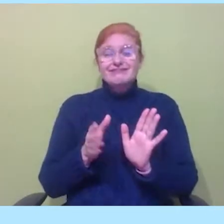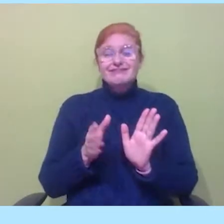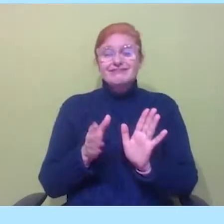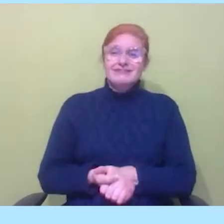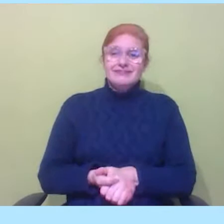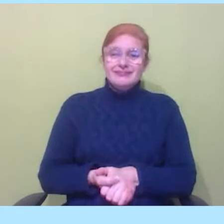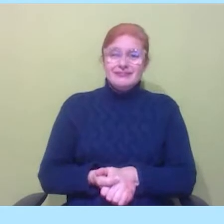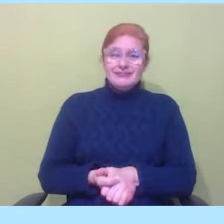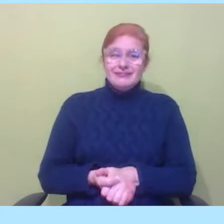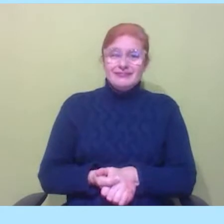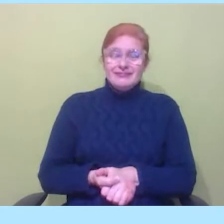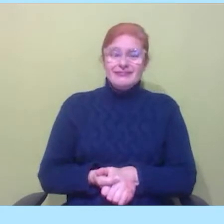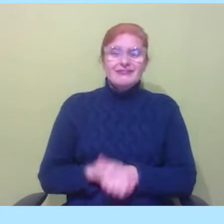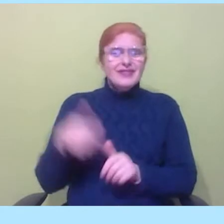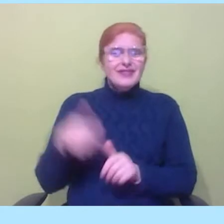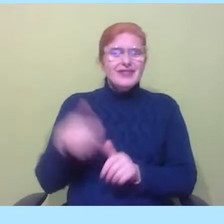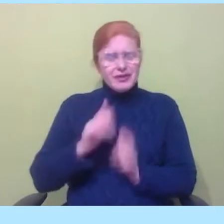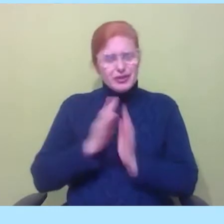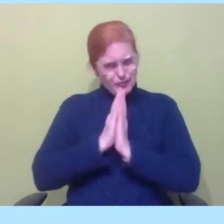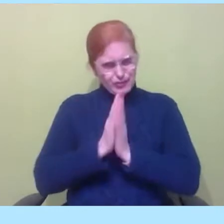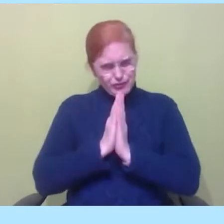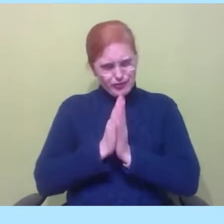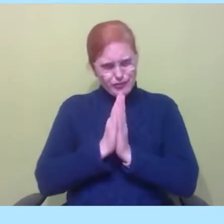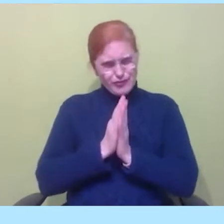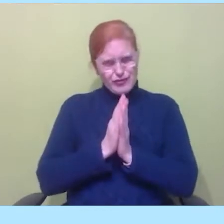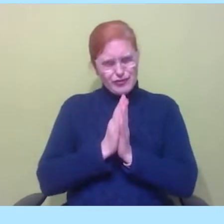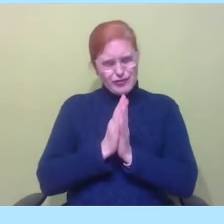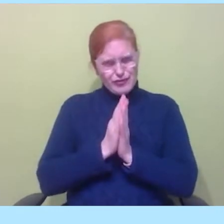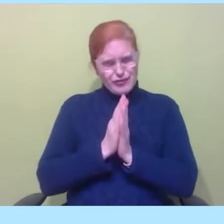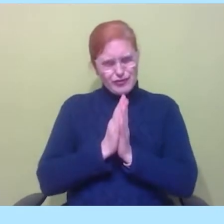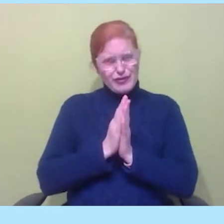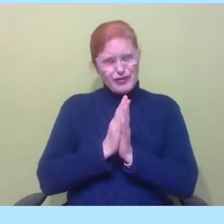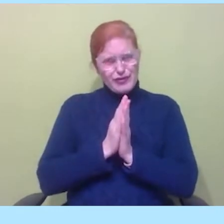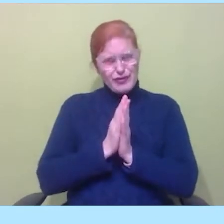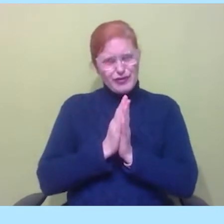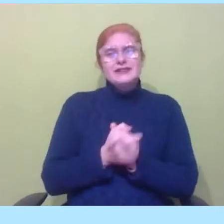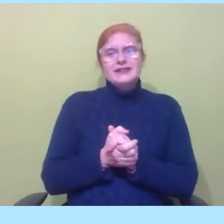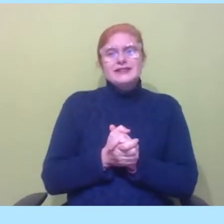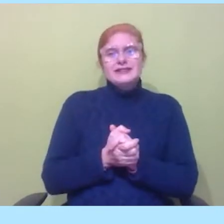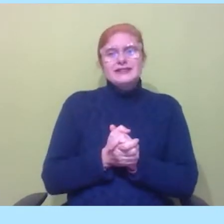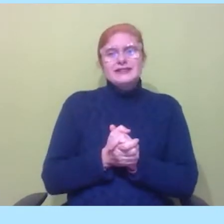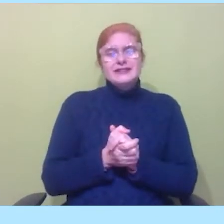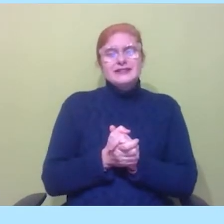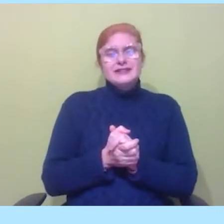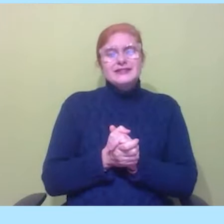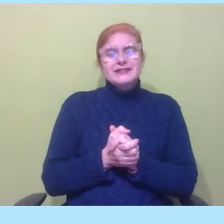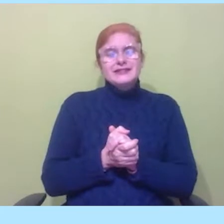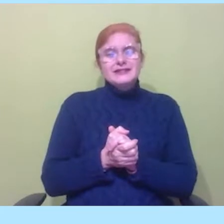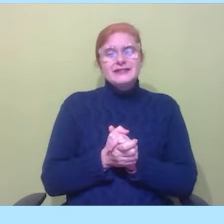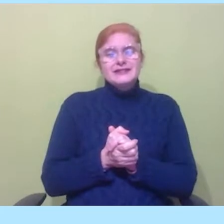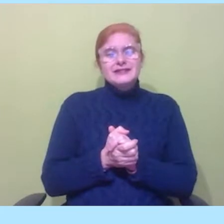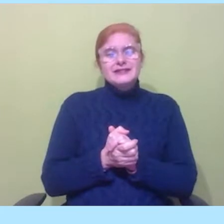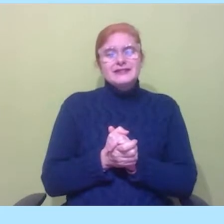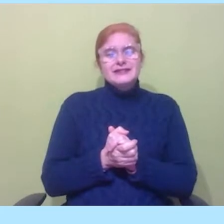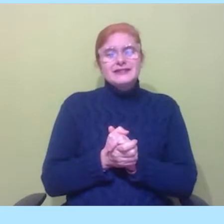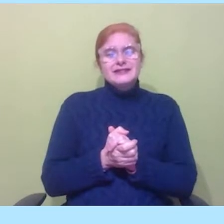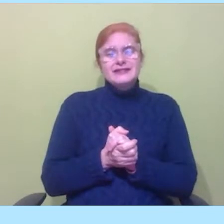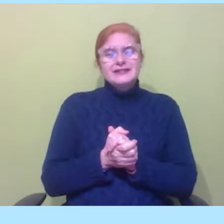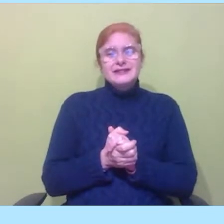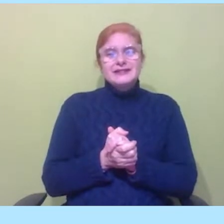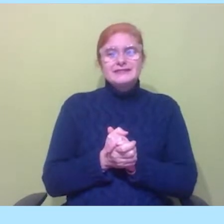repete para mim, por favor, Fê, perdão. Sim, a pergunta da Cris. Sim, a Cris comentou sobre